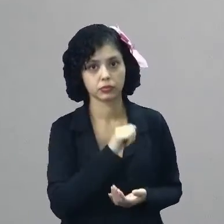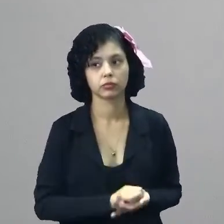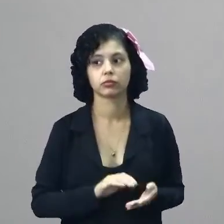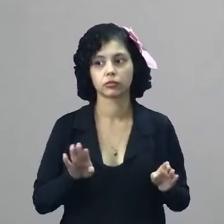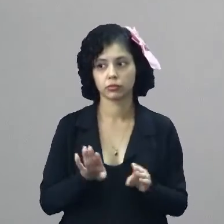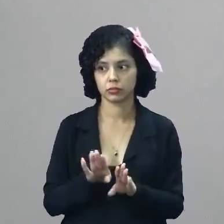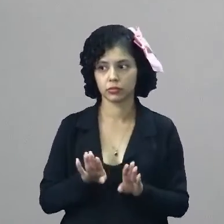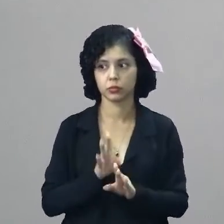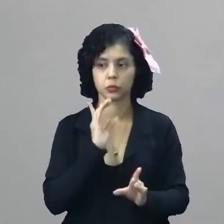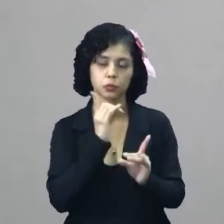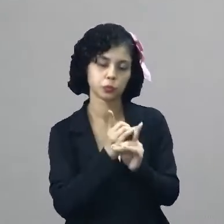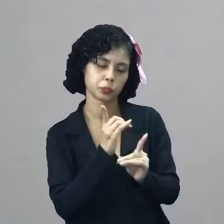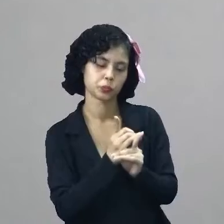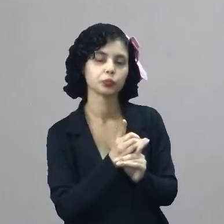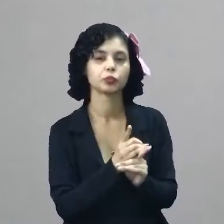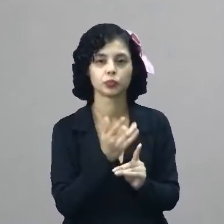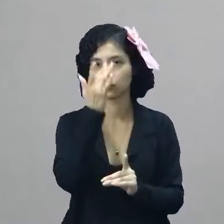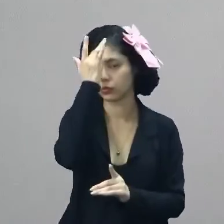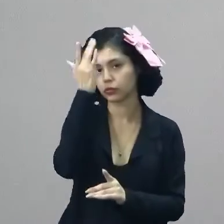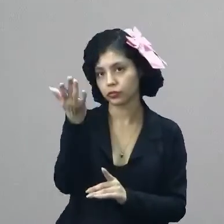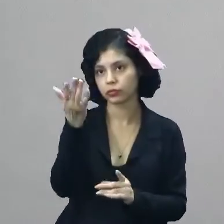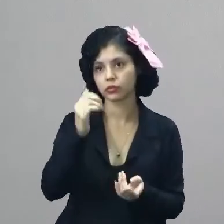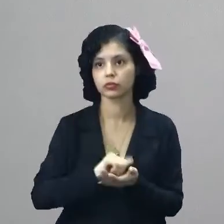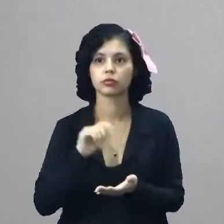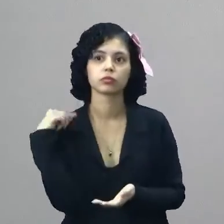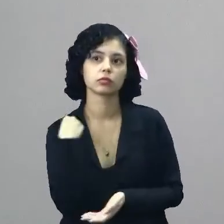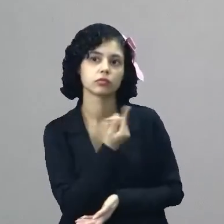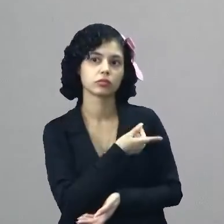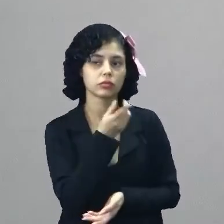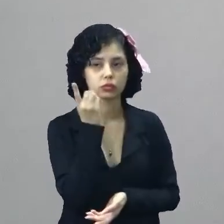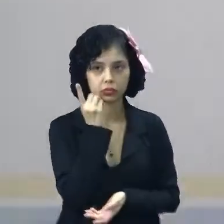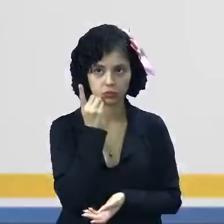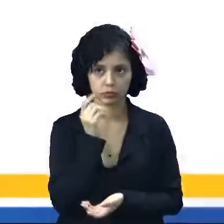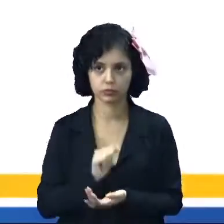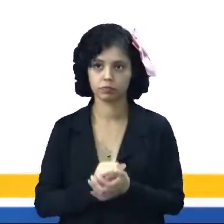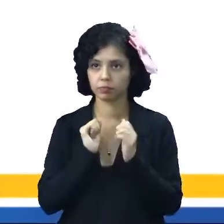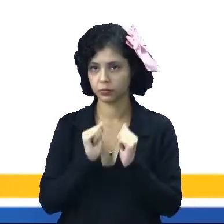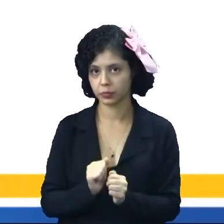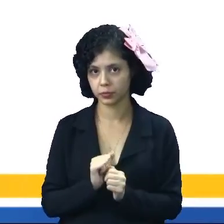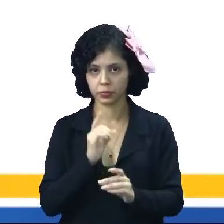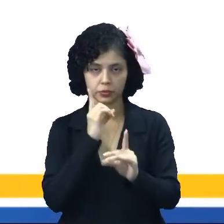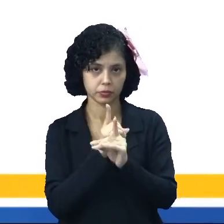né, a gente pode encontrar os sais facilmente no nosso dia a dia e